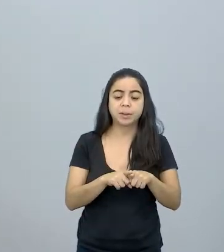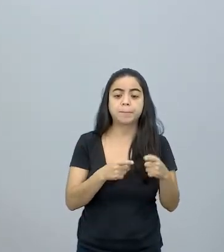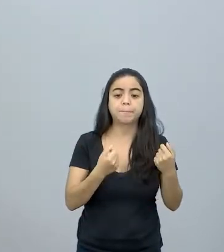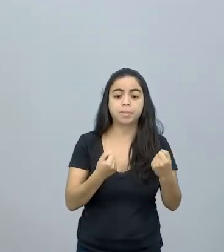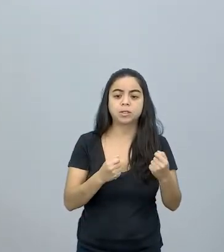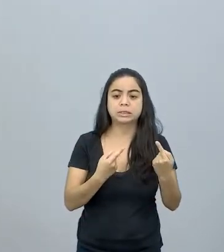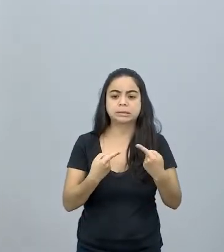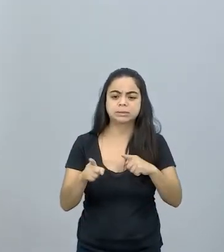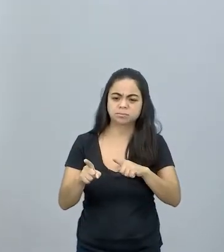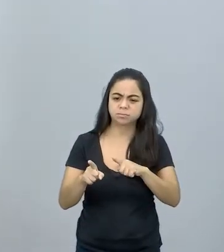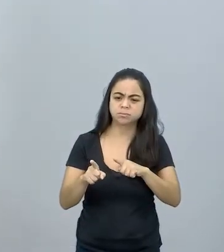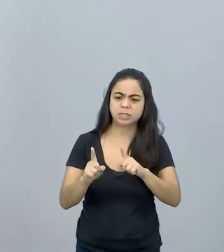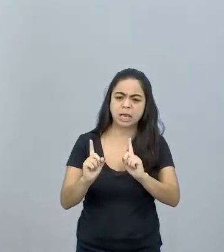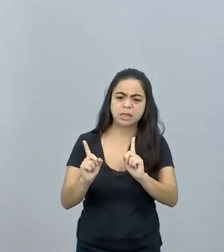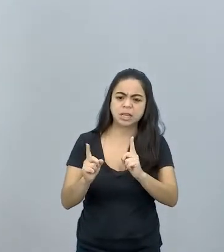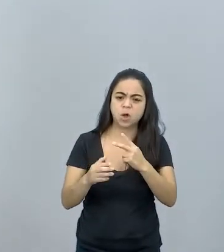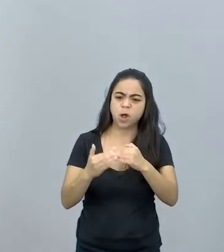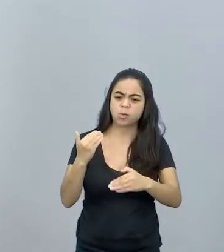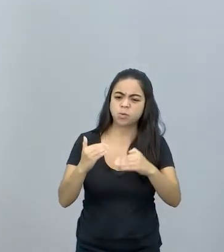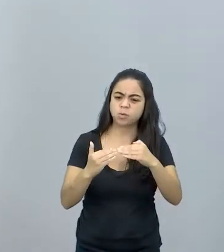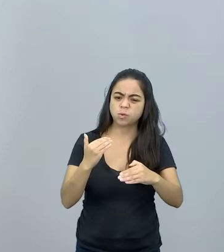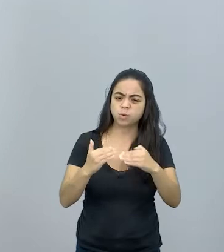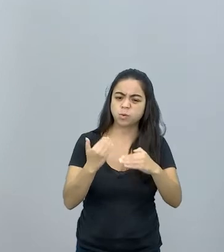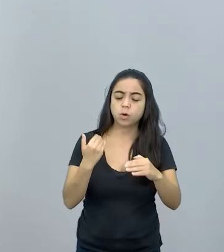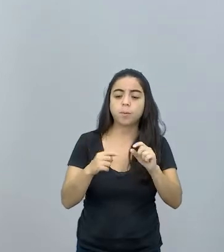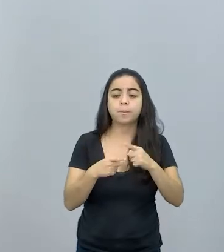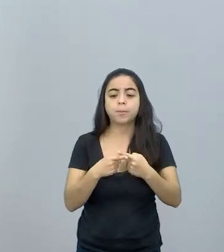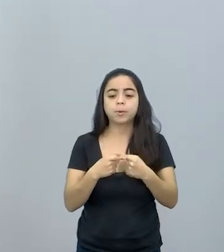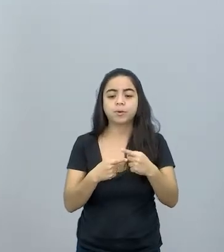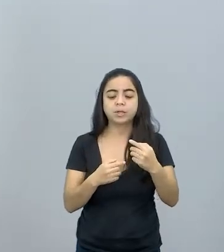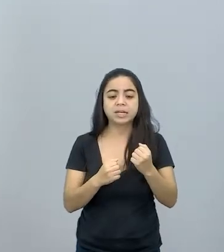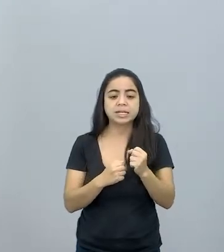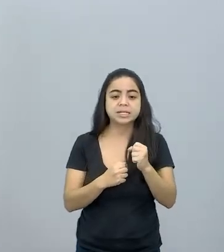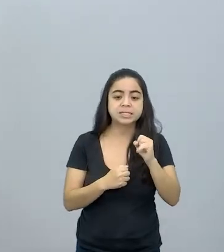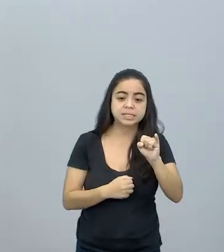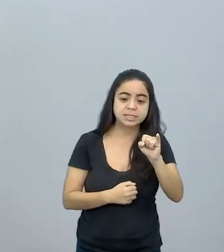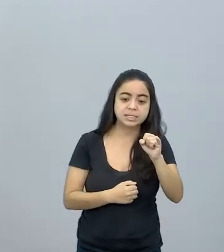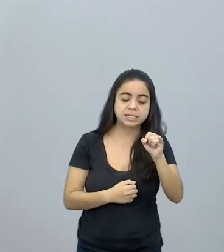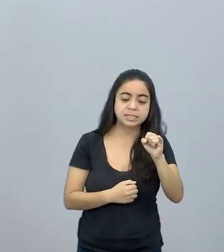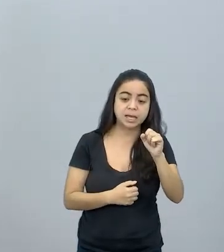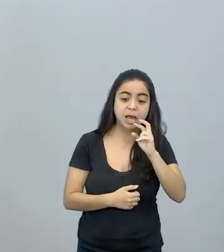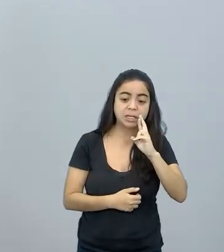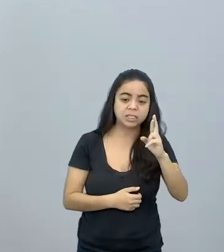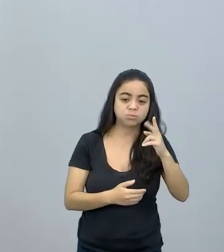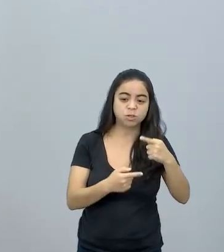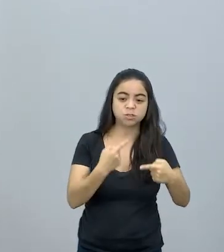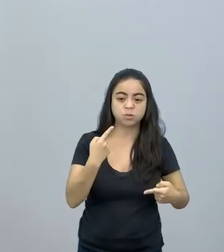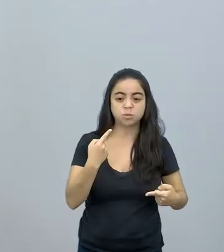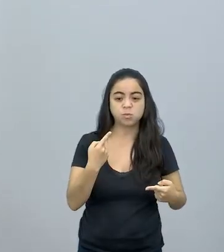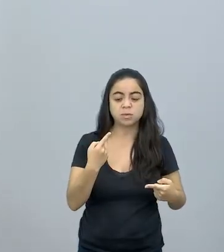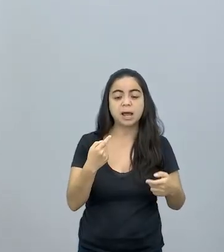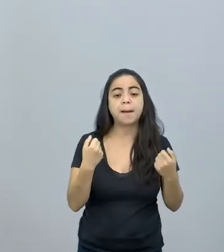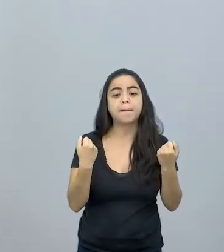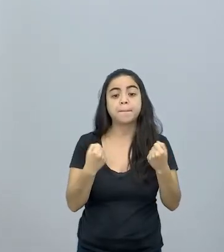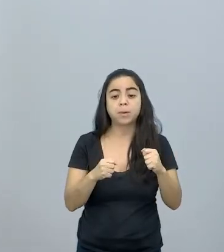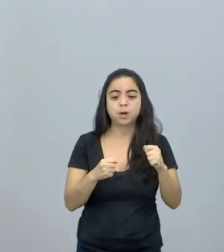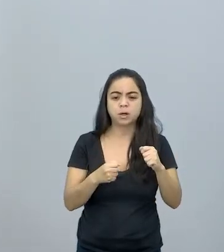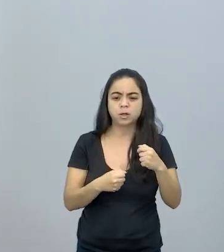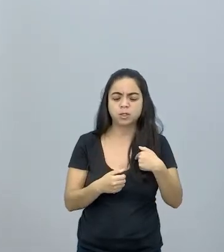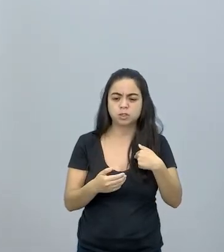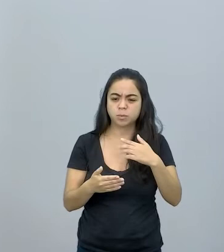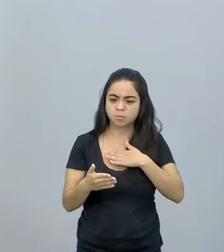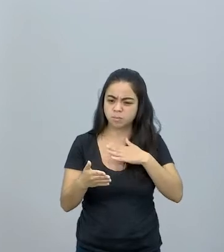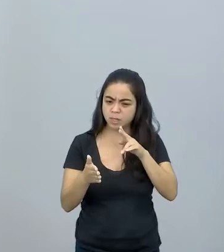Se eu chegar a alguma resposta na pesquisa que desagrade esse outro pesquisador, ele vai olhar para a minha